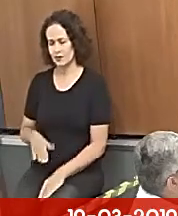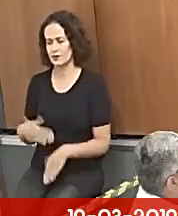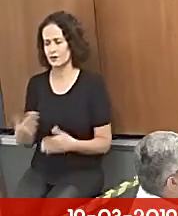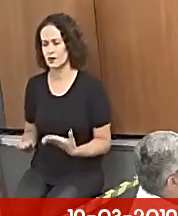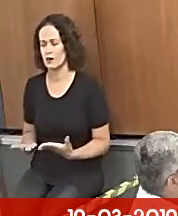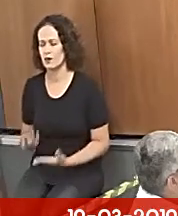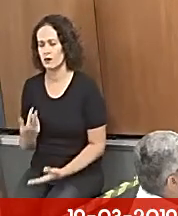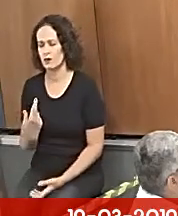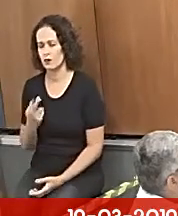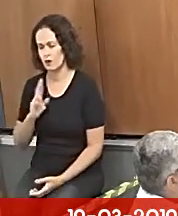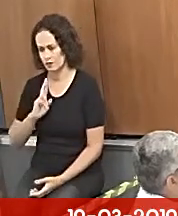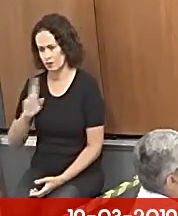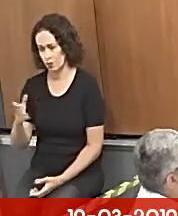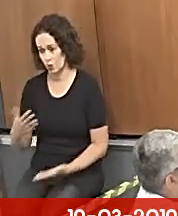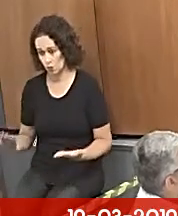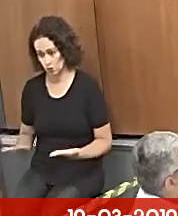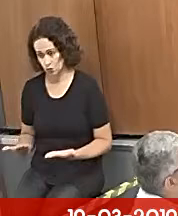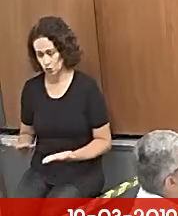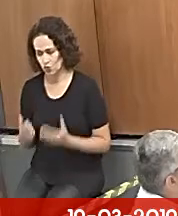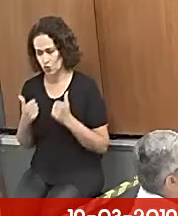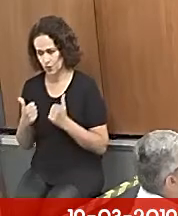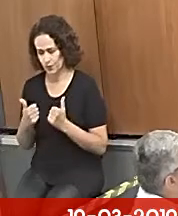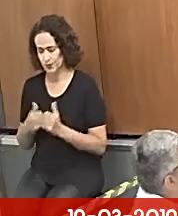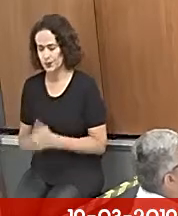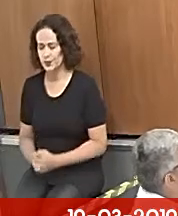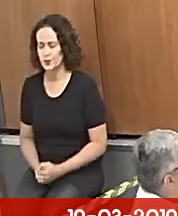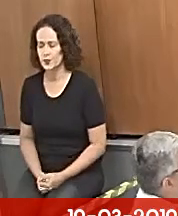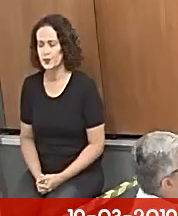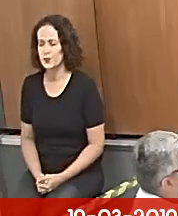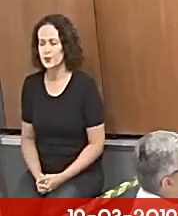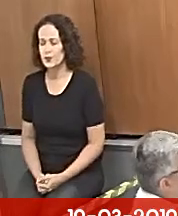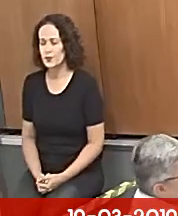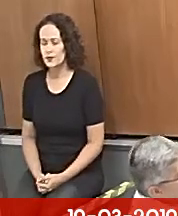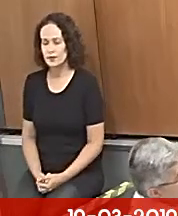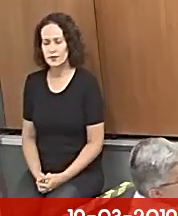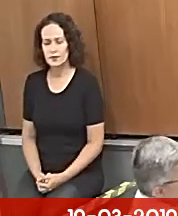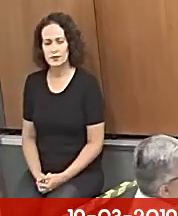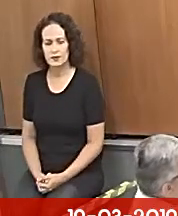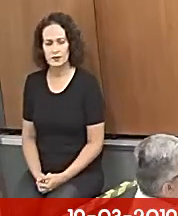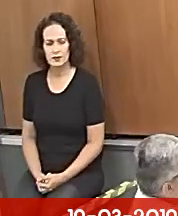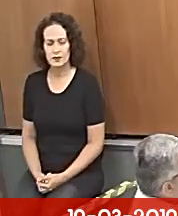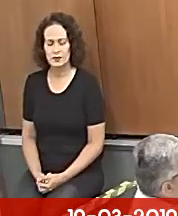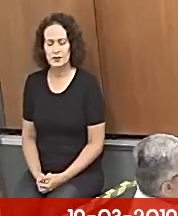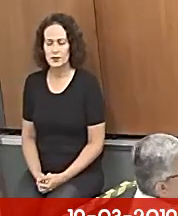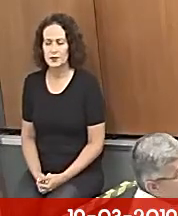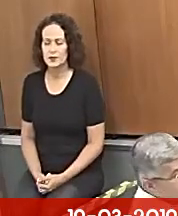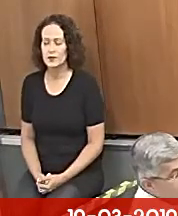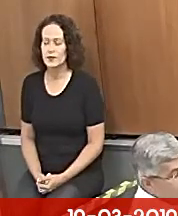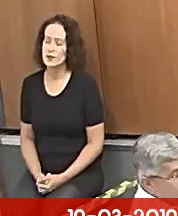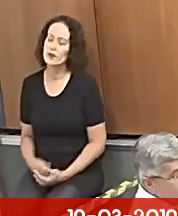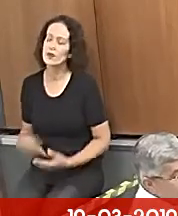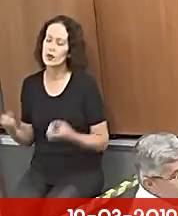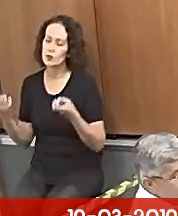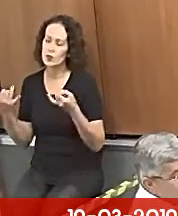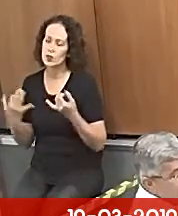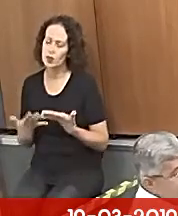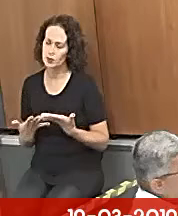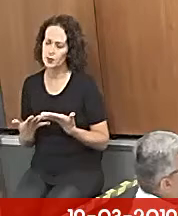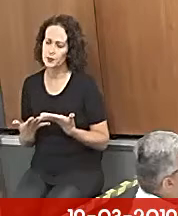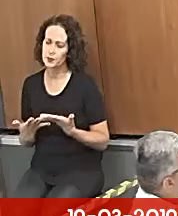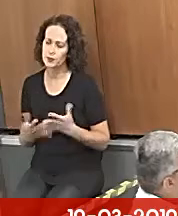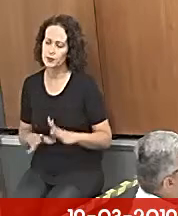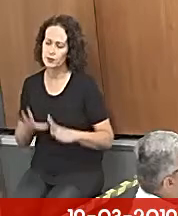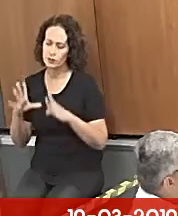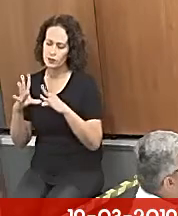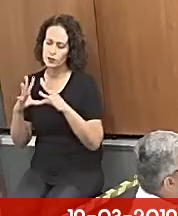retornam tá bom né uns bom é nós é só para dizer que a gente eu queria fechar as